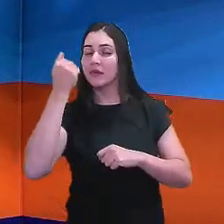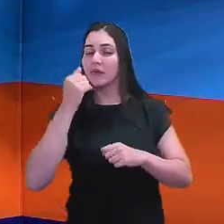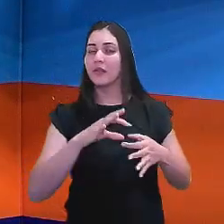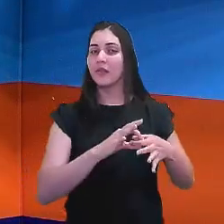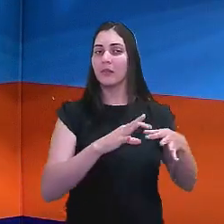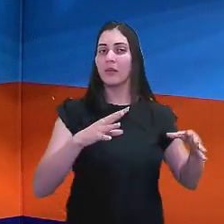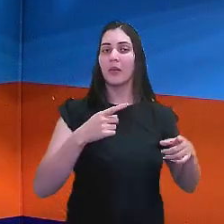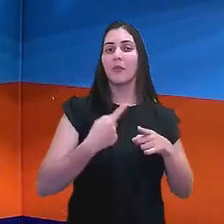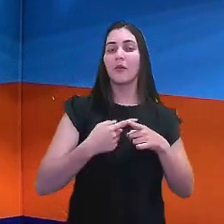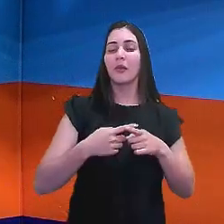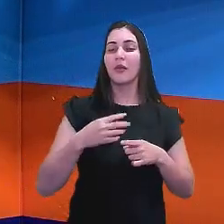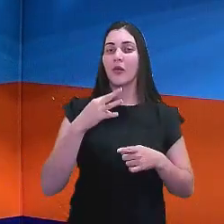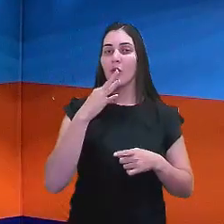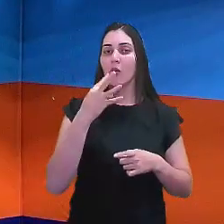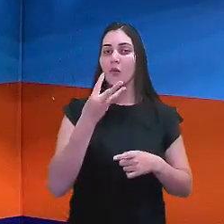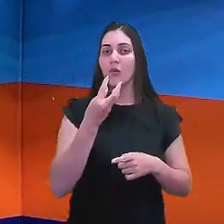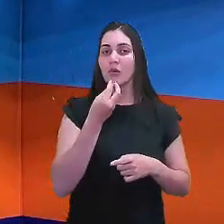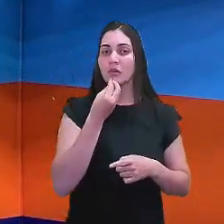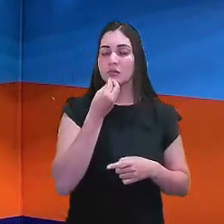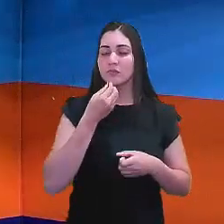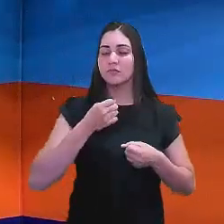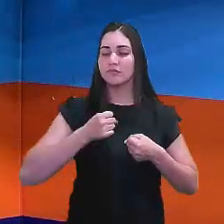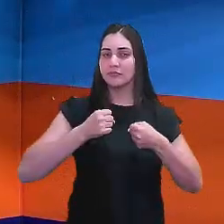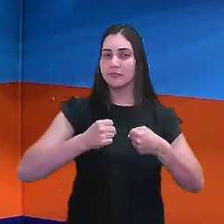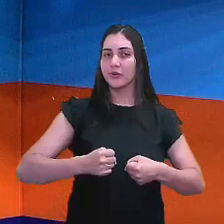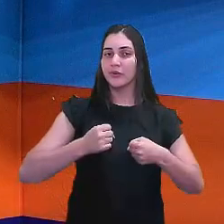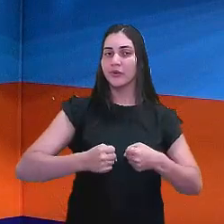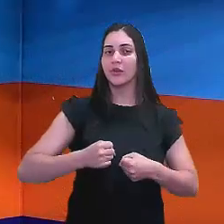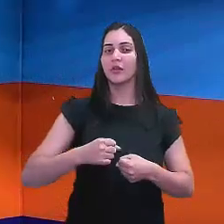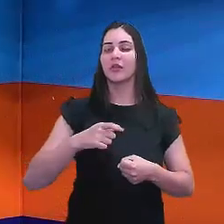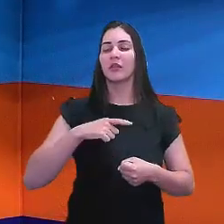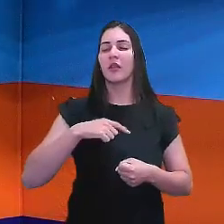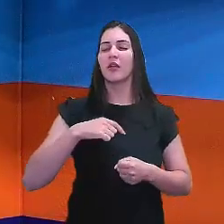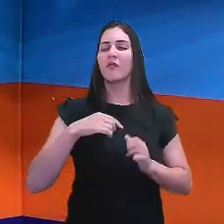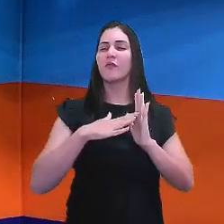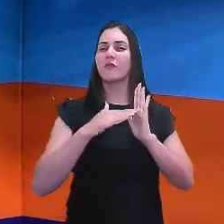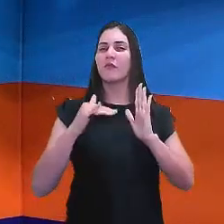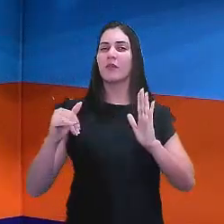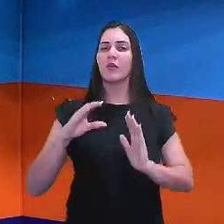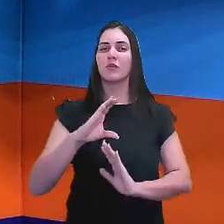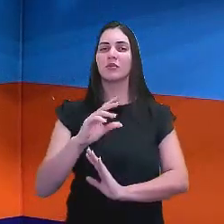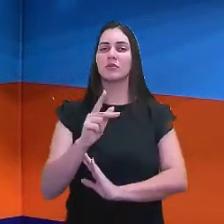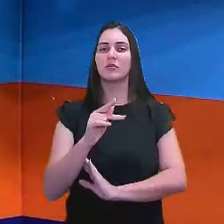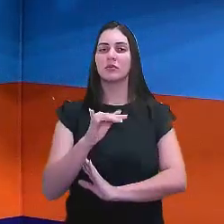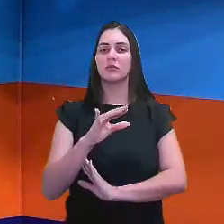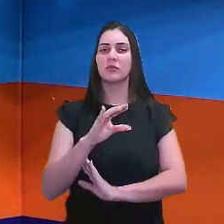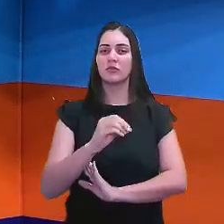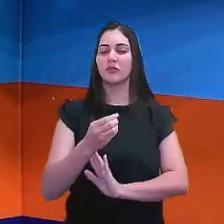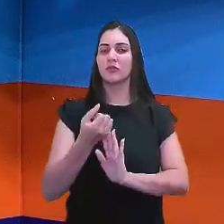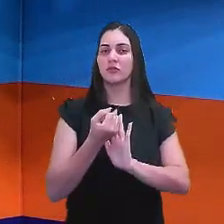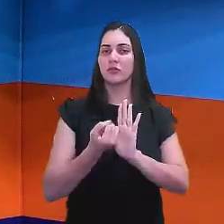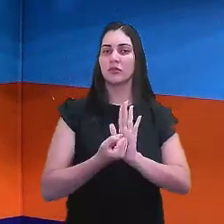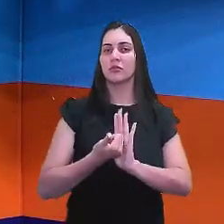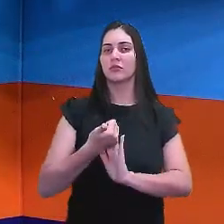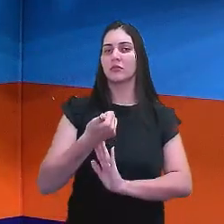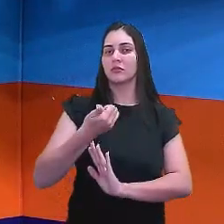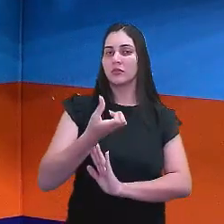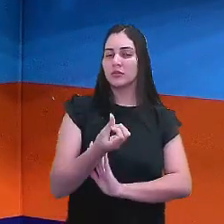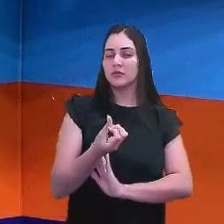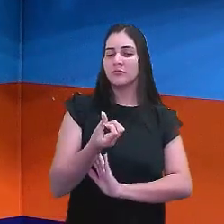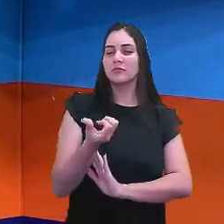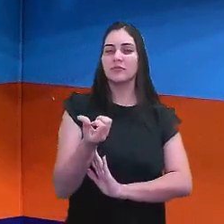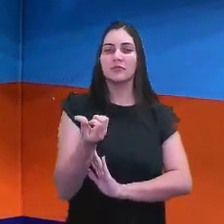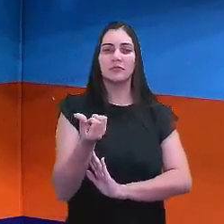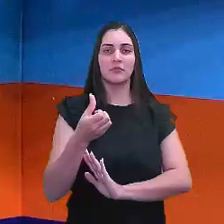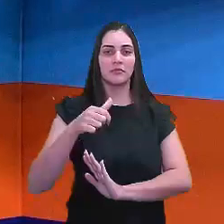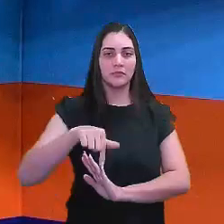conhecimento é poder, como diria o famoso Chico Toicinho, Francis Bacon, lá no finalzinho do século XVI para o século XVII. Dito